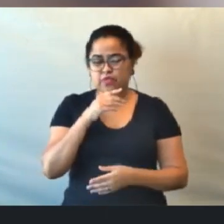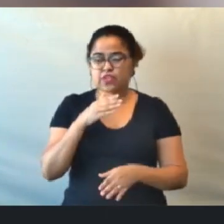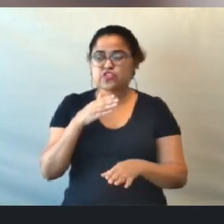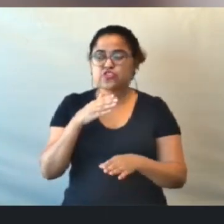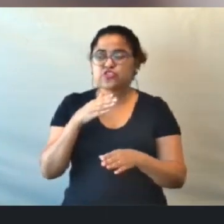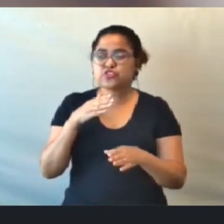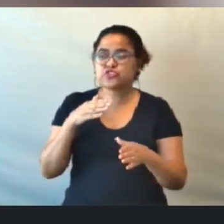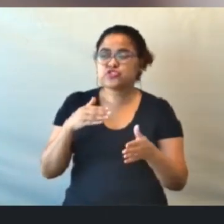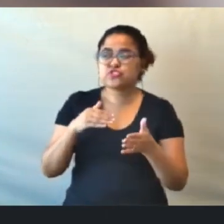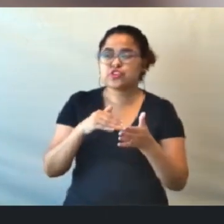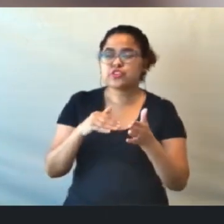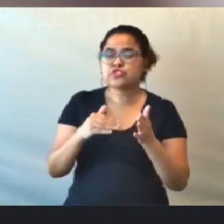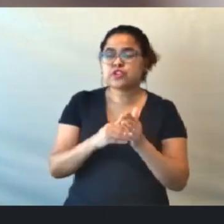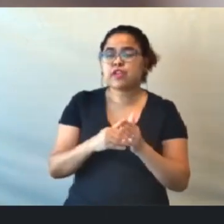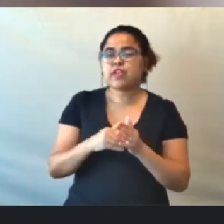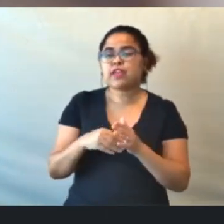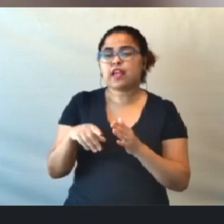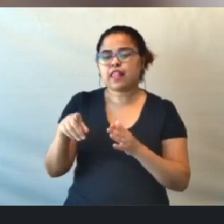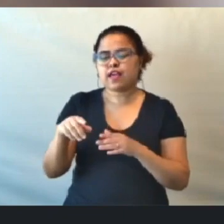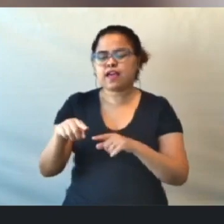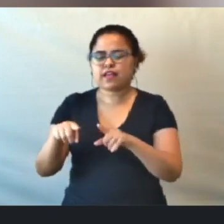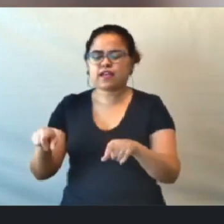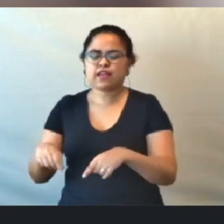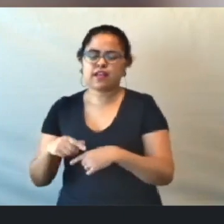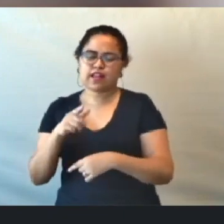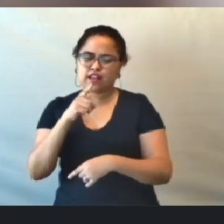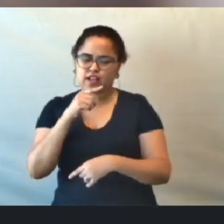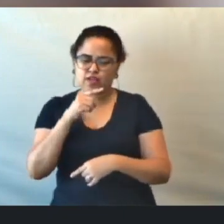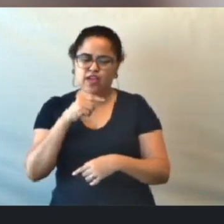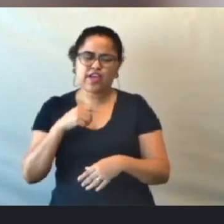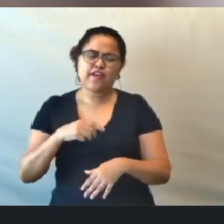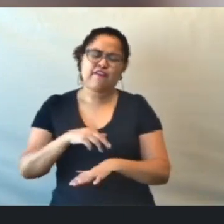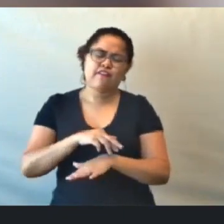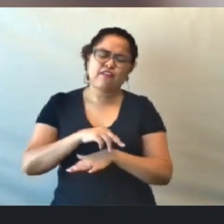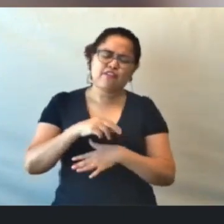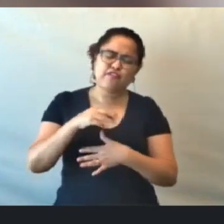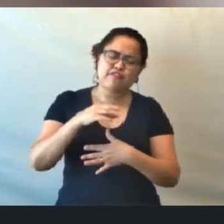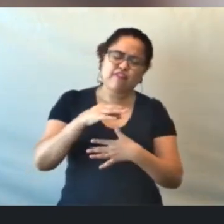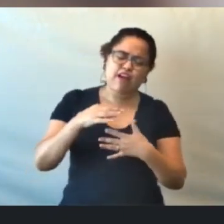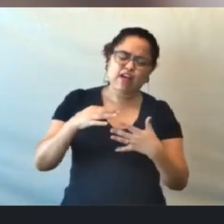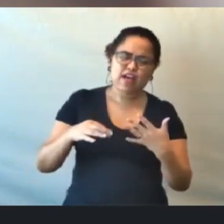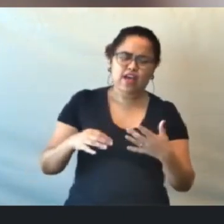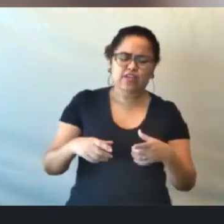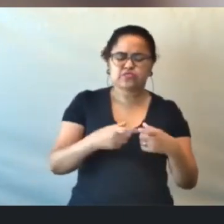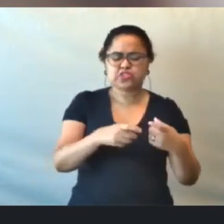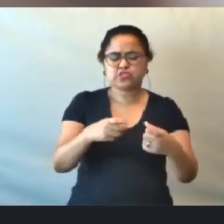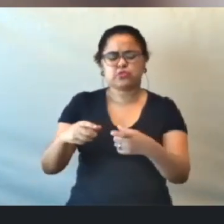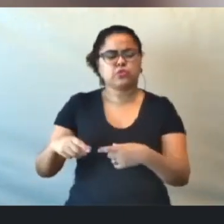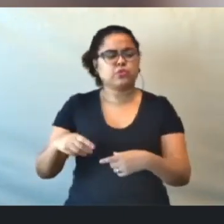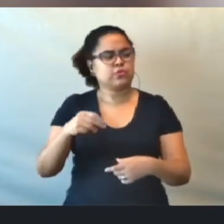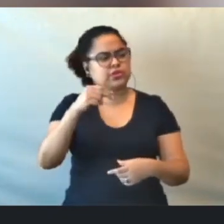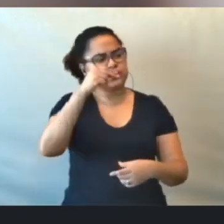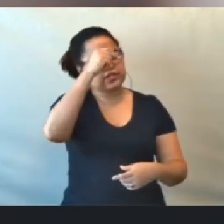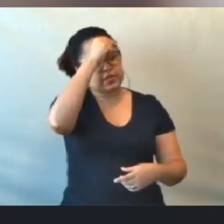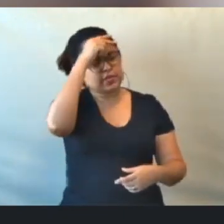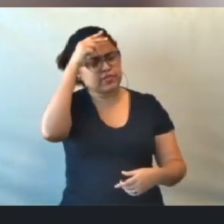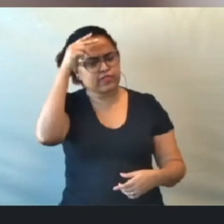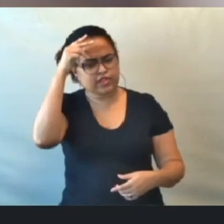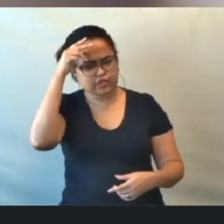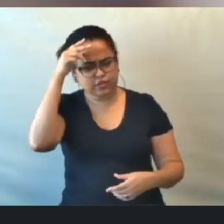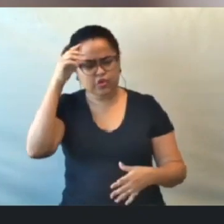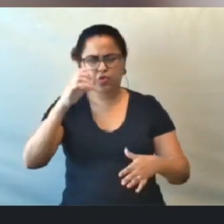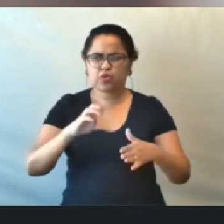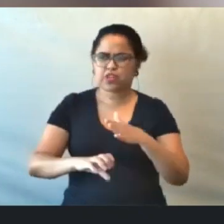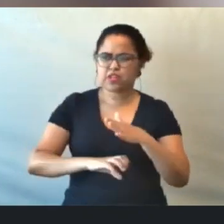várias empresas, vários setores da prefeitura, do estado, do município, eu não sei exatamente, que